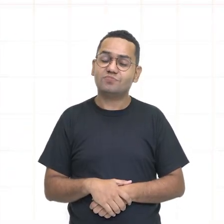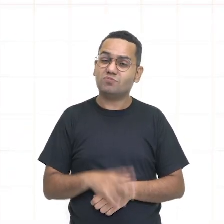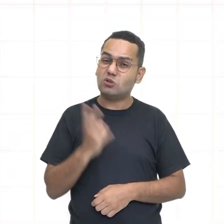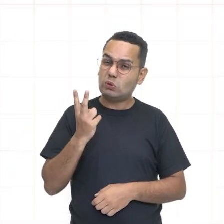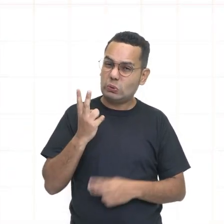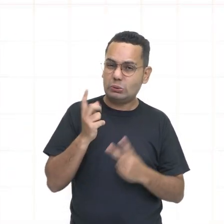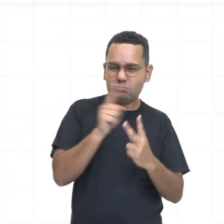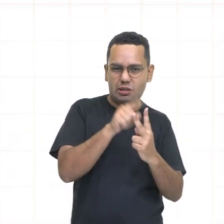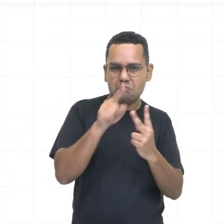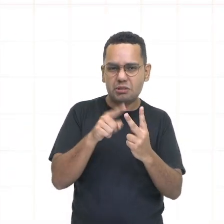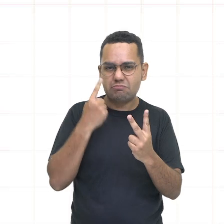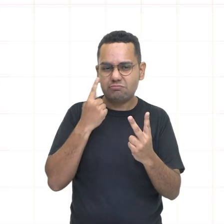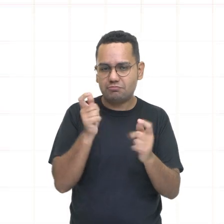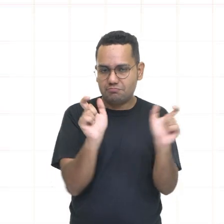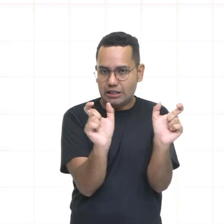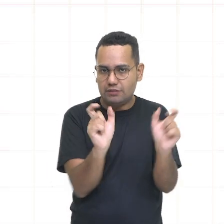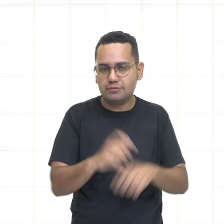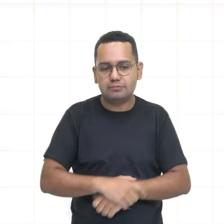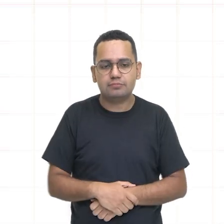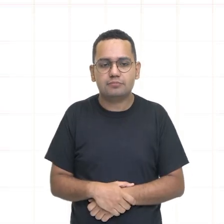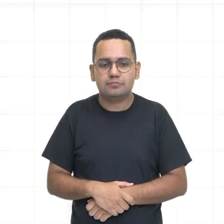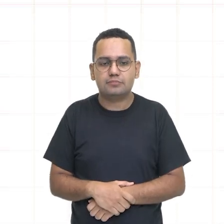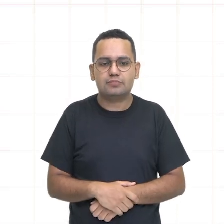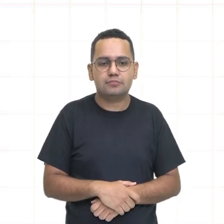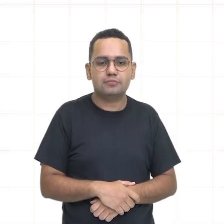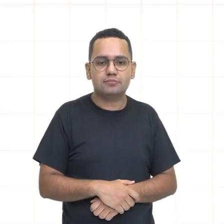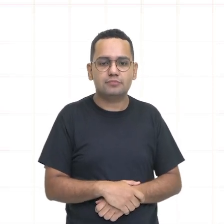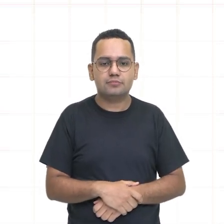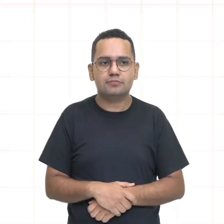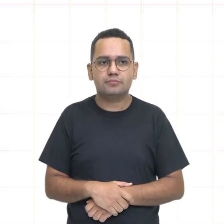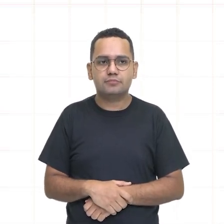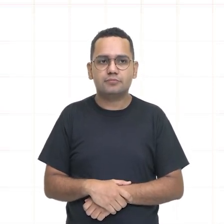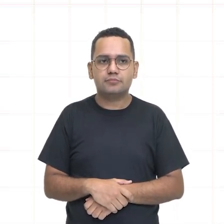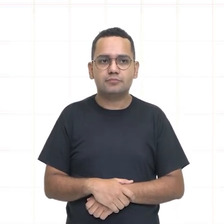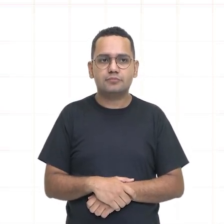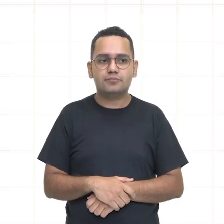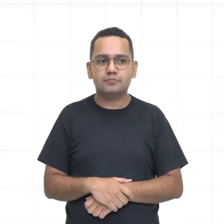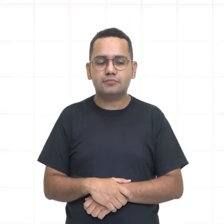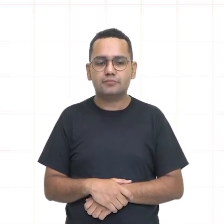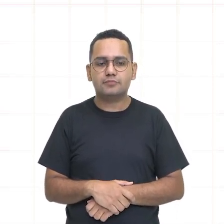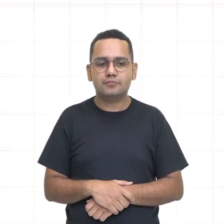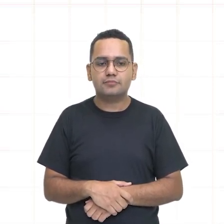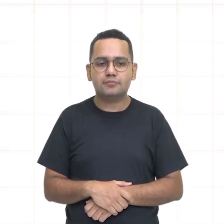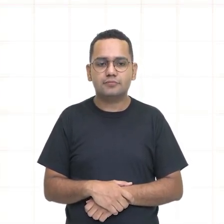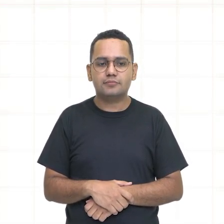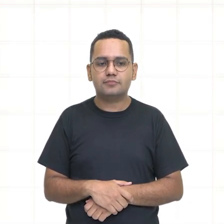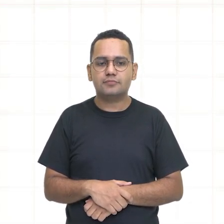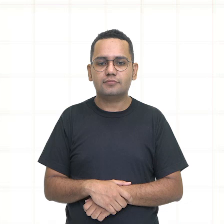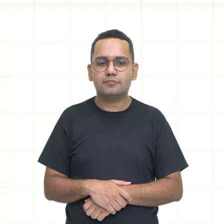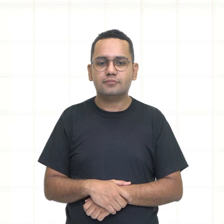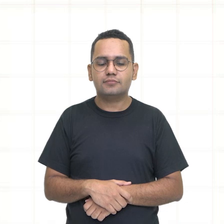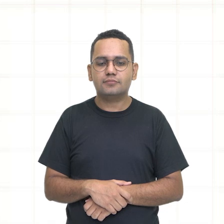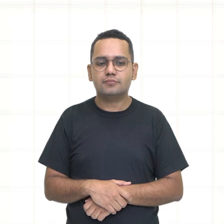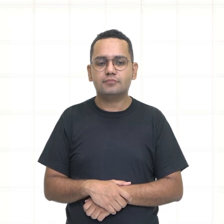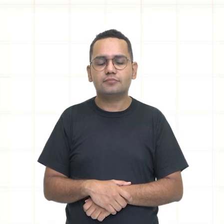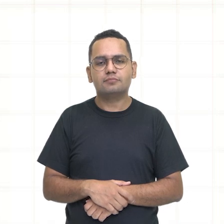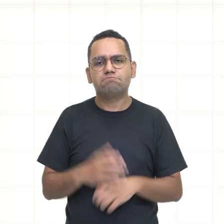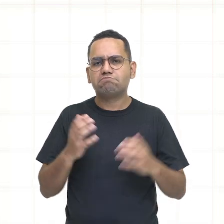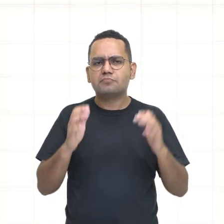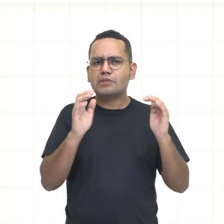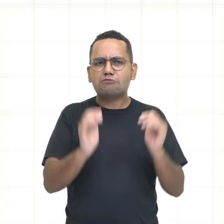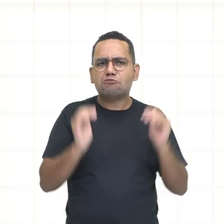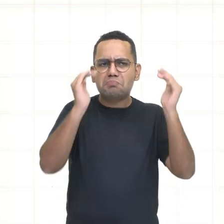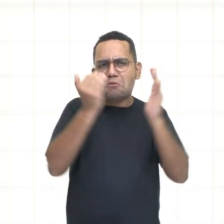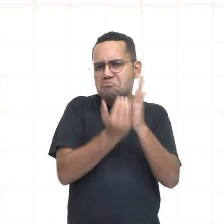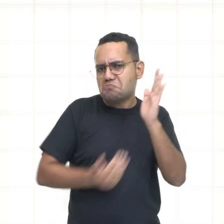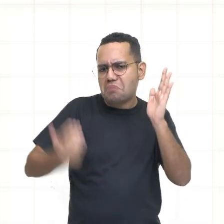e antissemitismo. Observamos que nós vamos ter a superioridade da raça ariana. Professor,